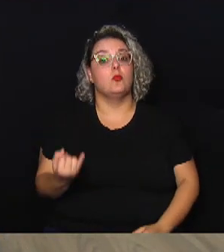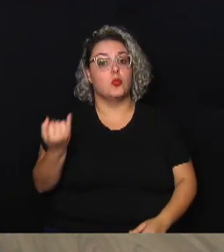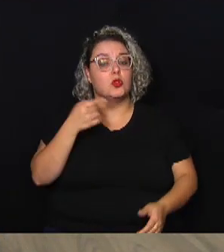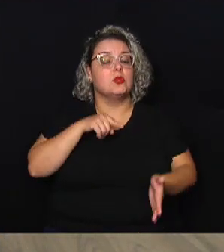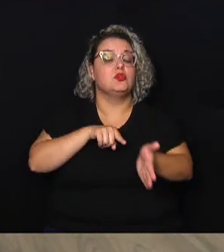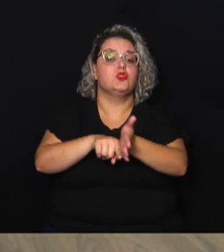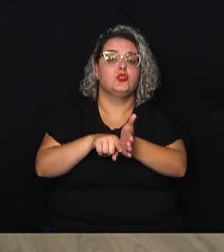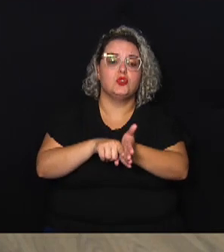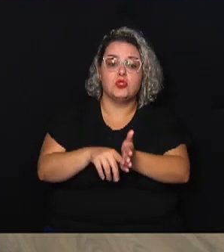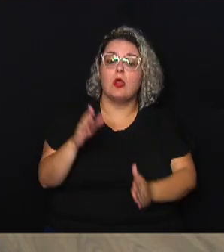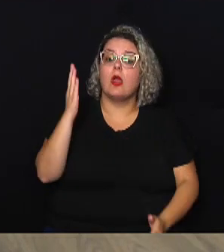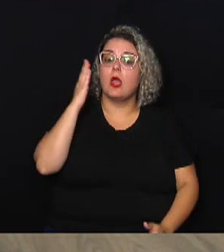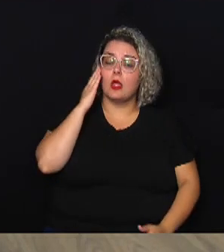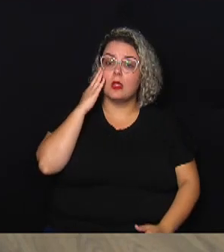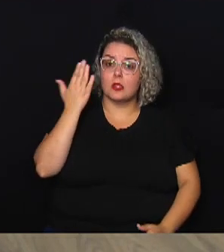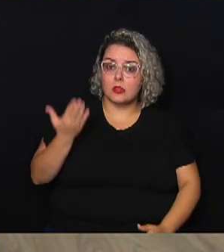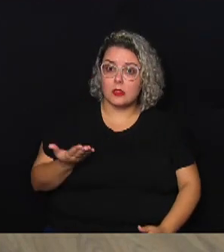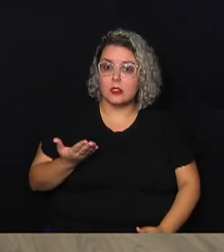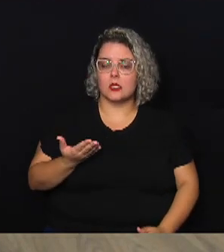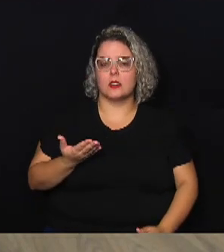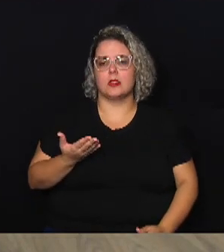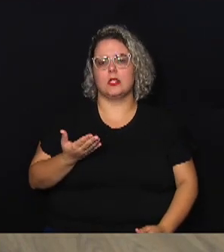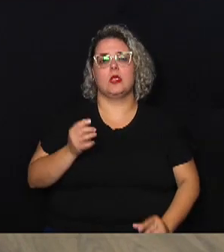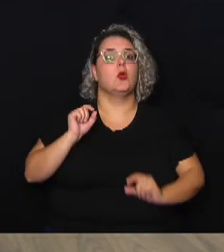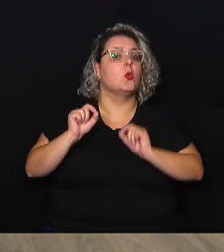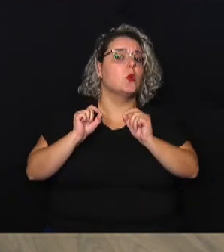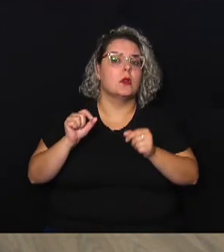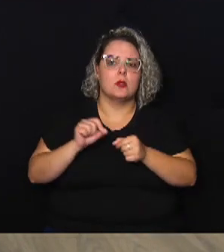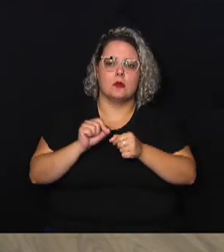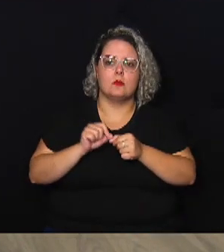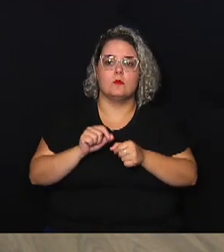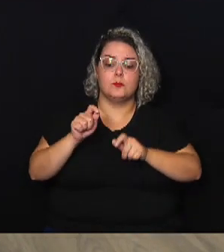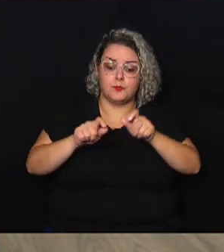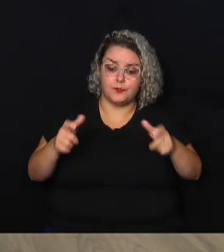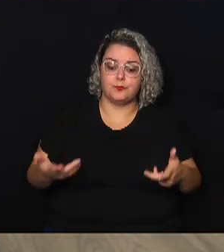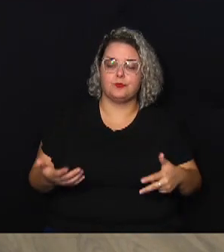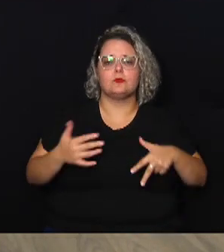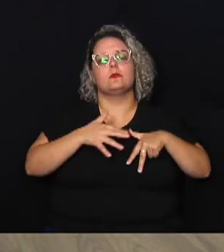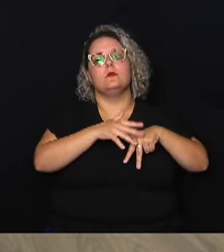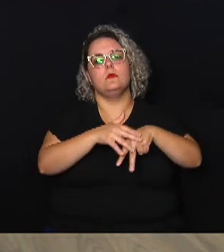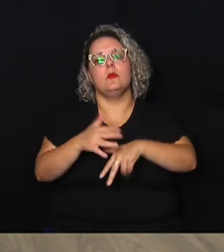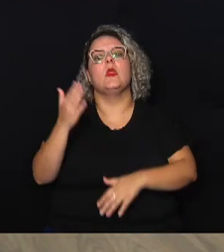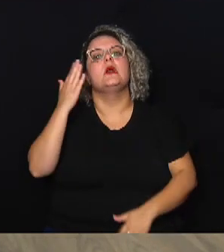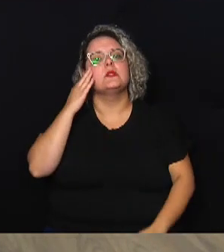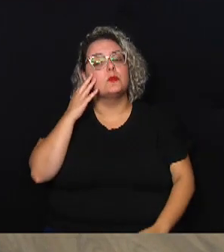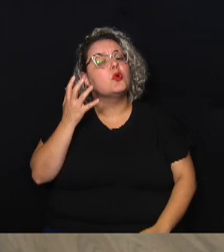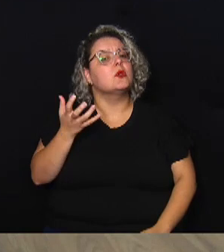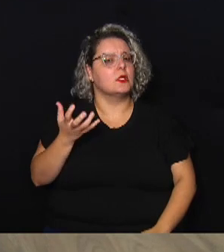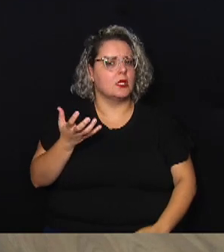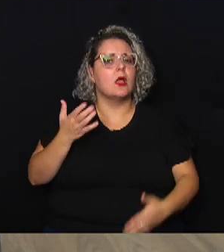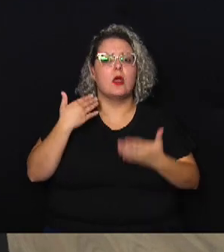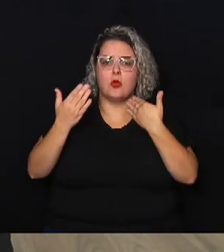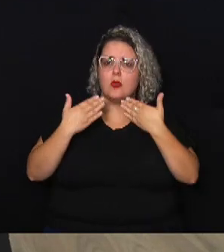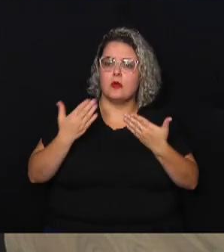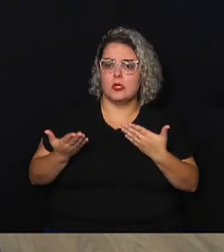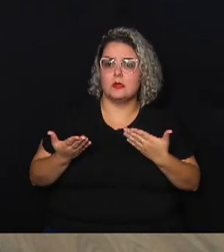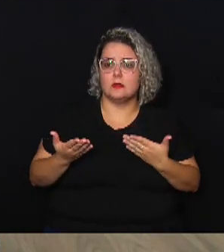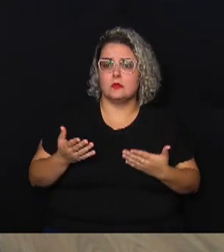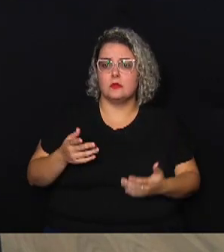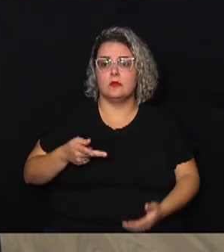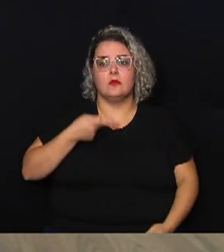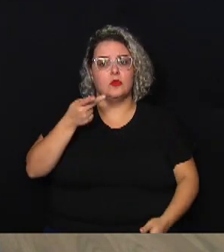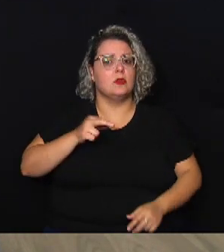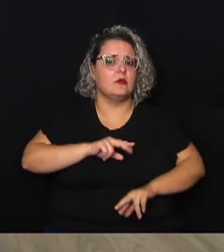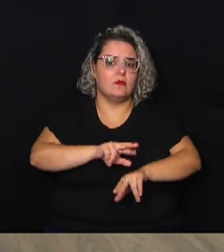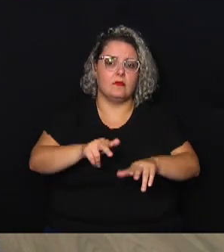vale entender a necessidade, né? A pessoa, o paciente tem que saber o que quer e conversar, como a gente disse aqui em vários